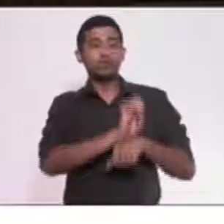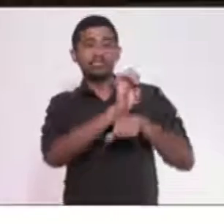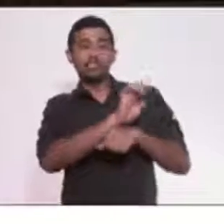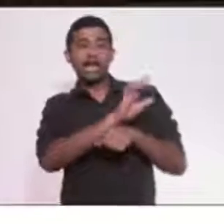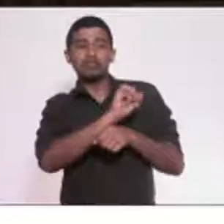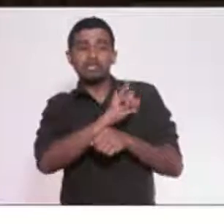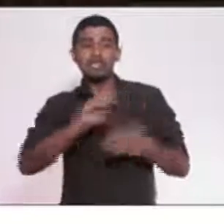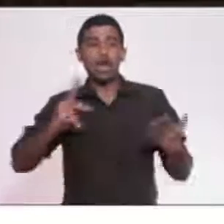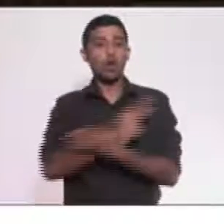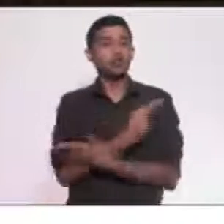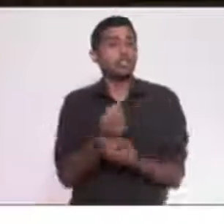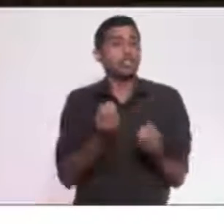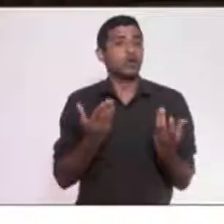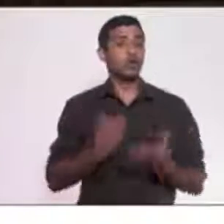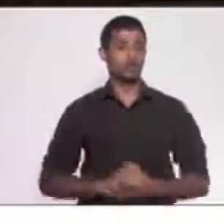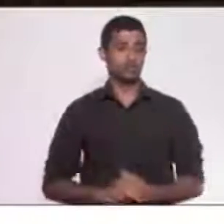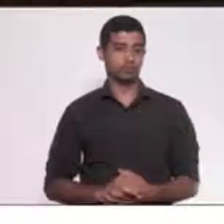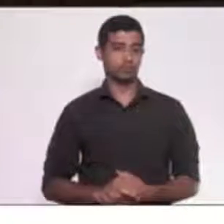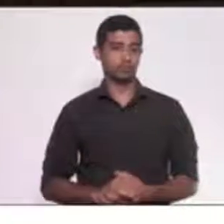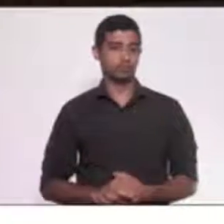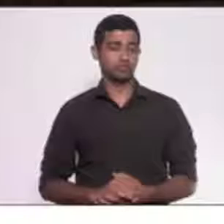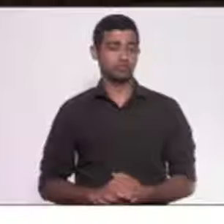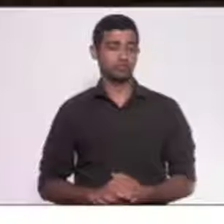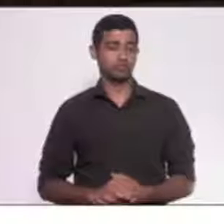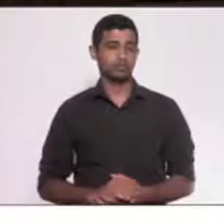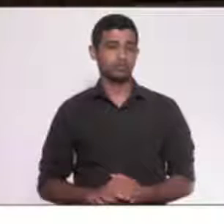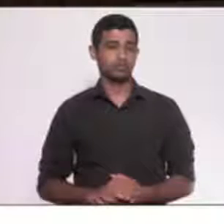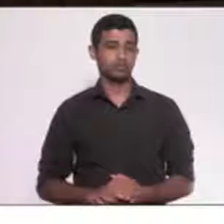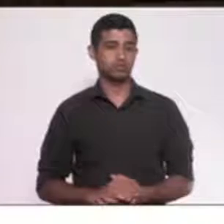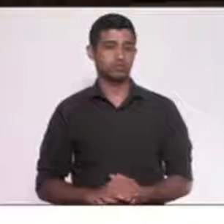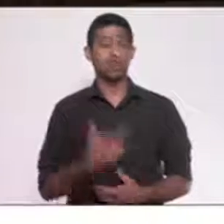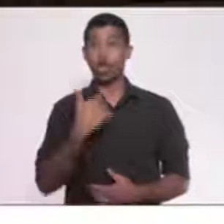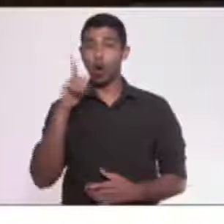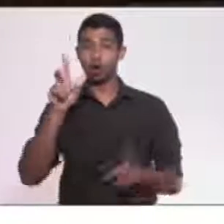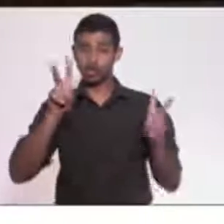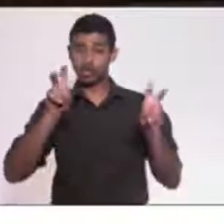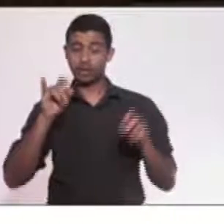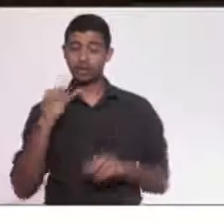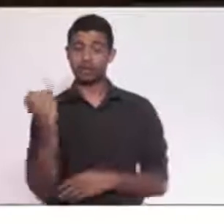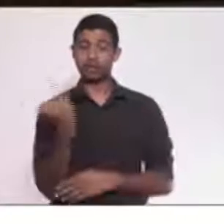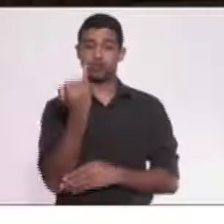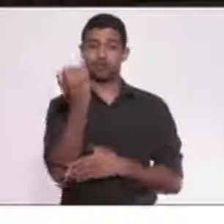e se posicionar se um ou outro prevalecer. Outro tema importante,